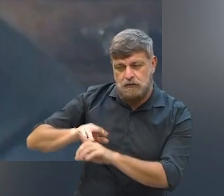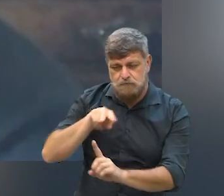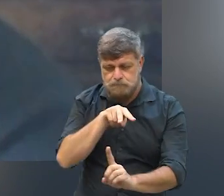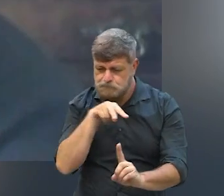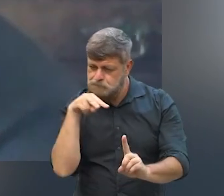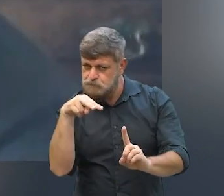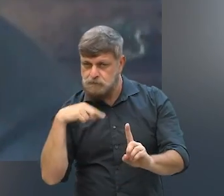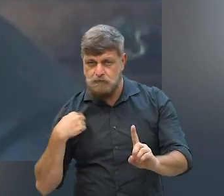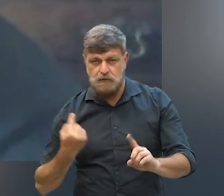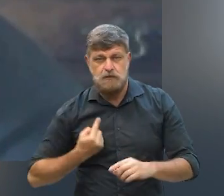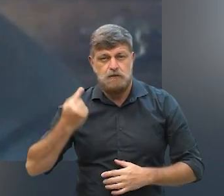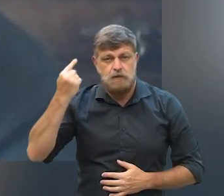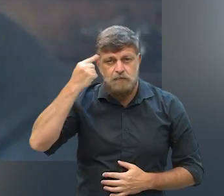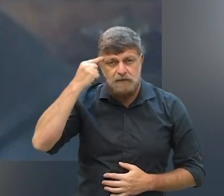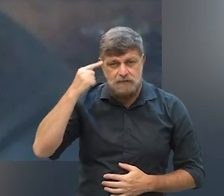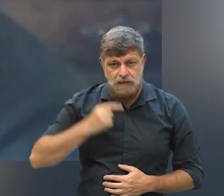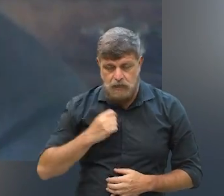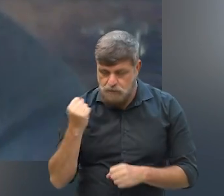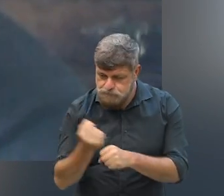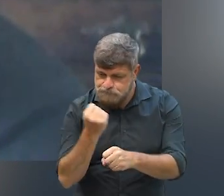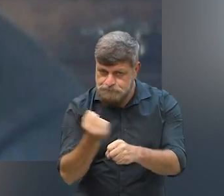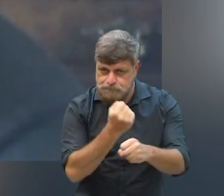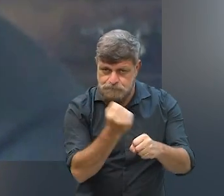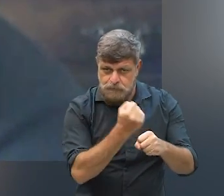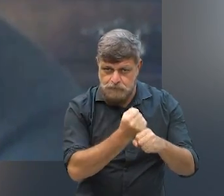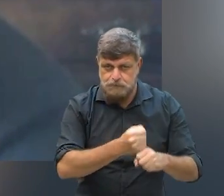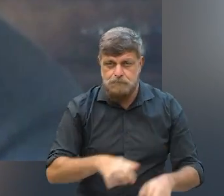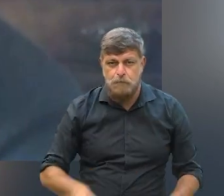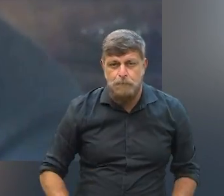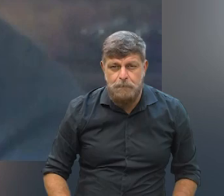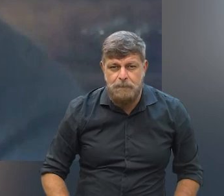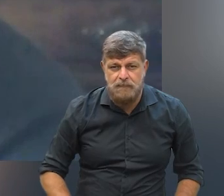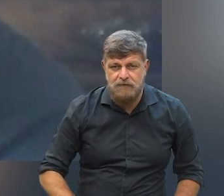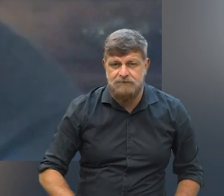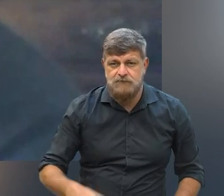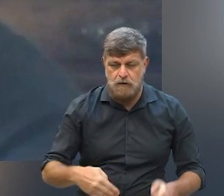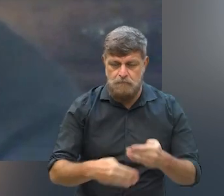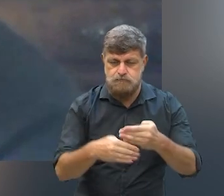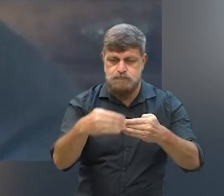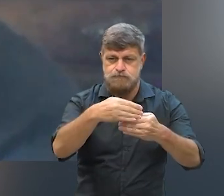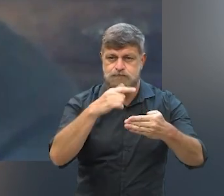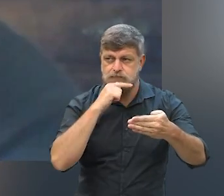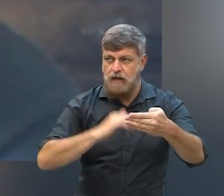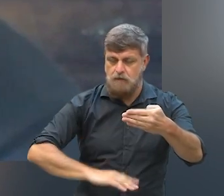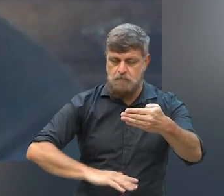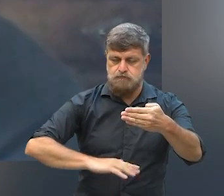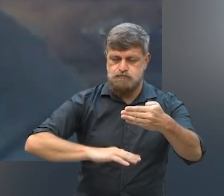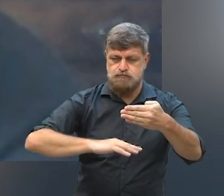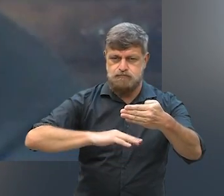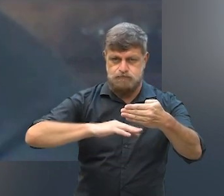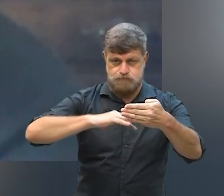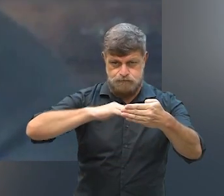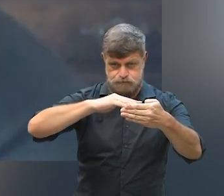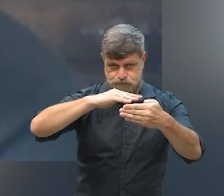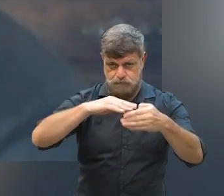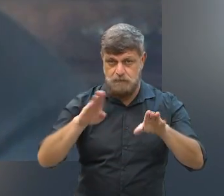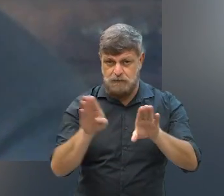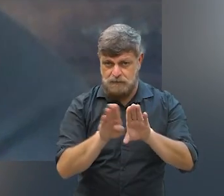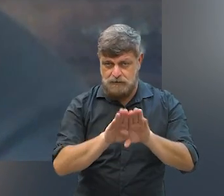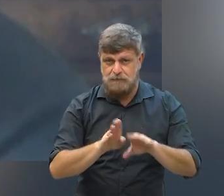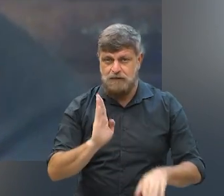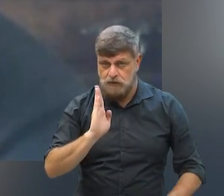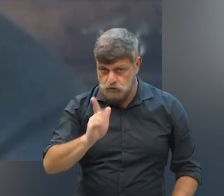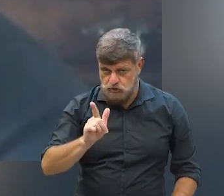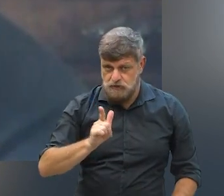perspectiva, pretensão de construção de uma represa naquele local, e, inclusive,